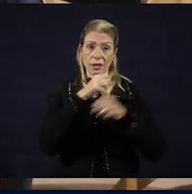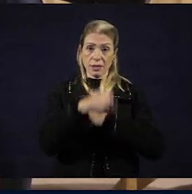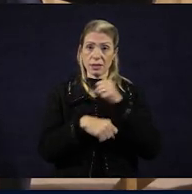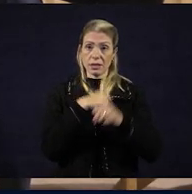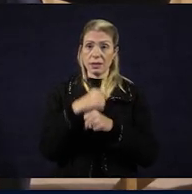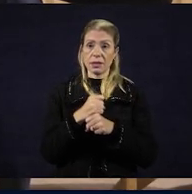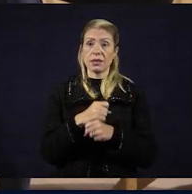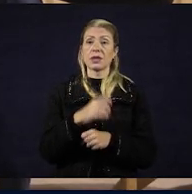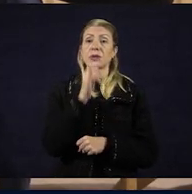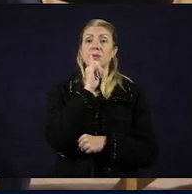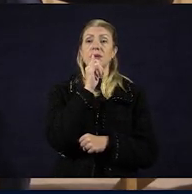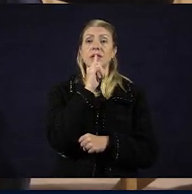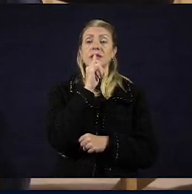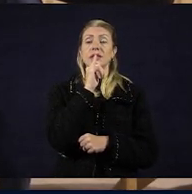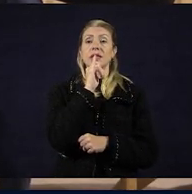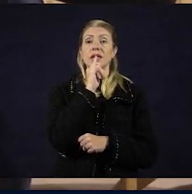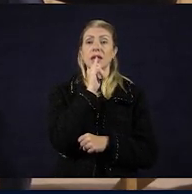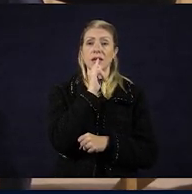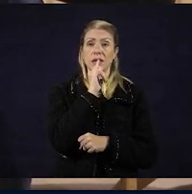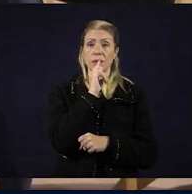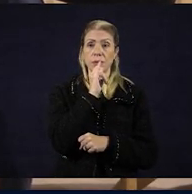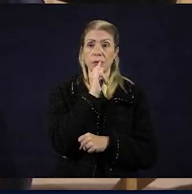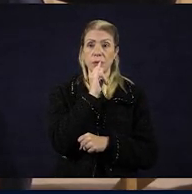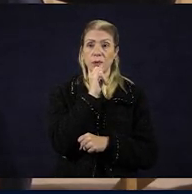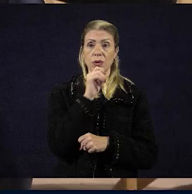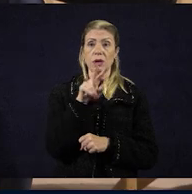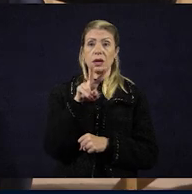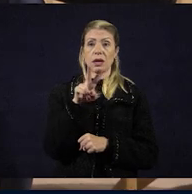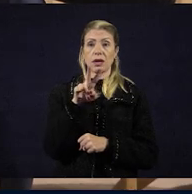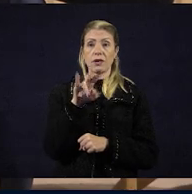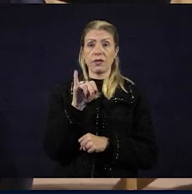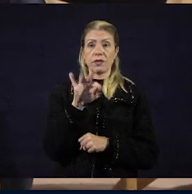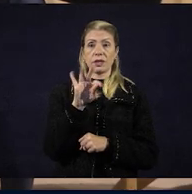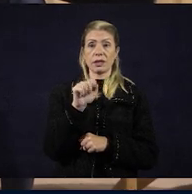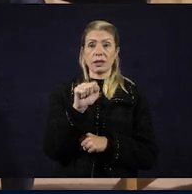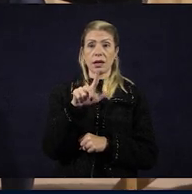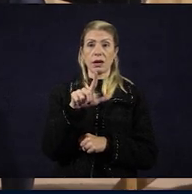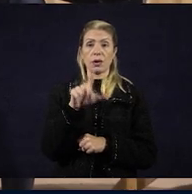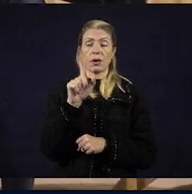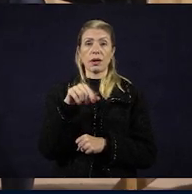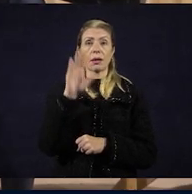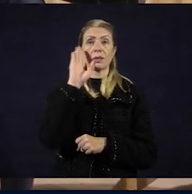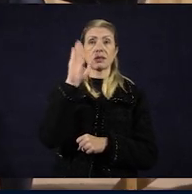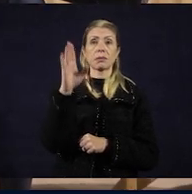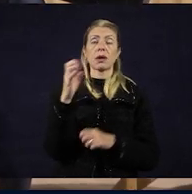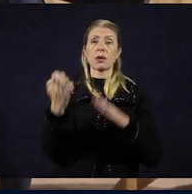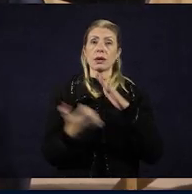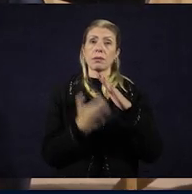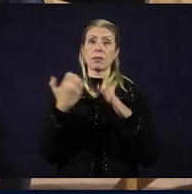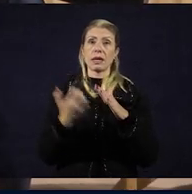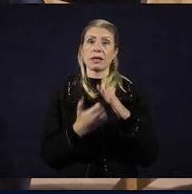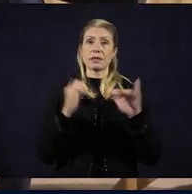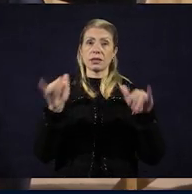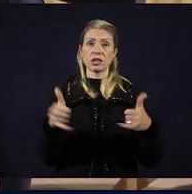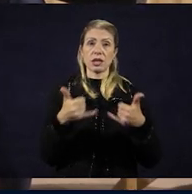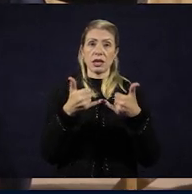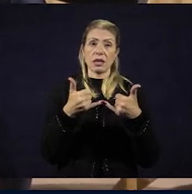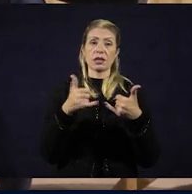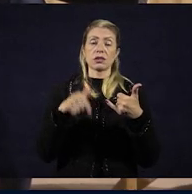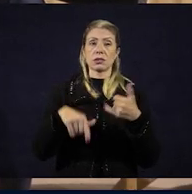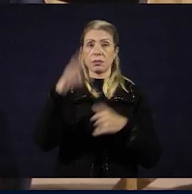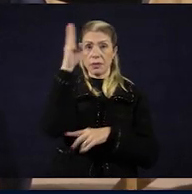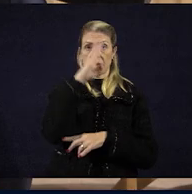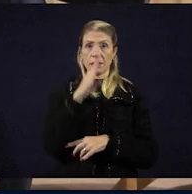exemplo o que a Vital que é a principal presa de rede banda larga esse ano conectou no Brasil